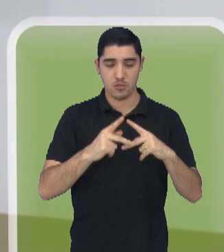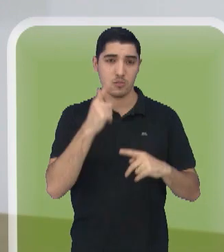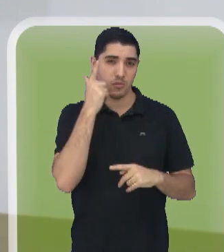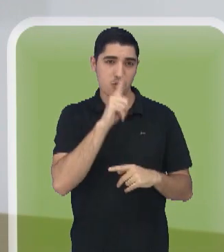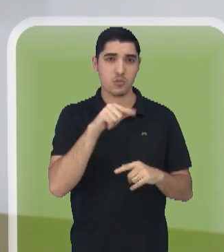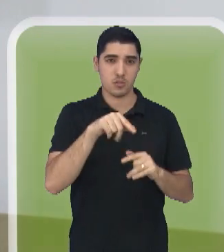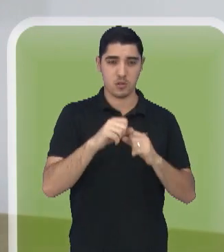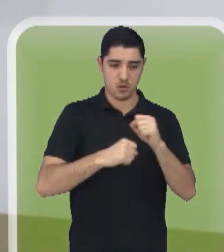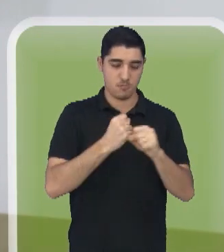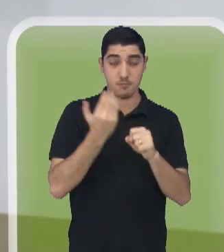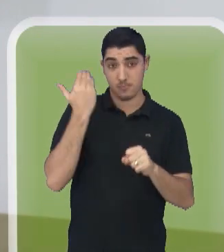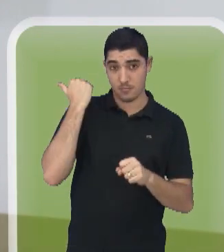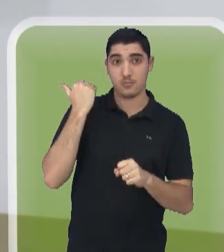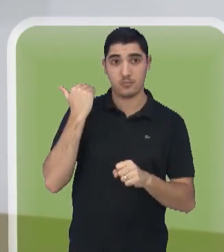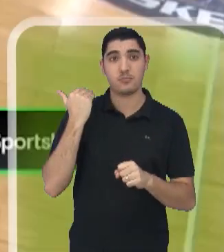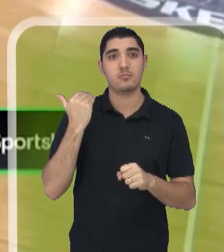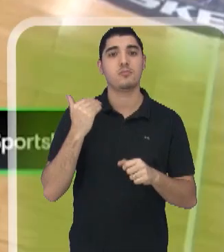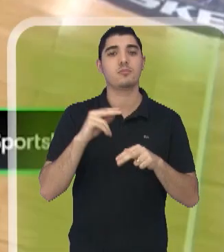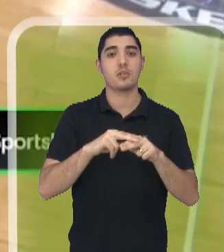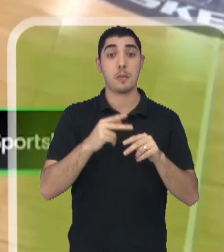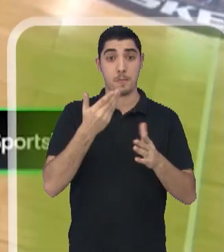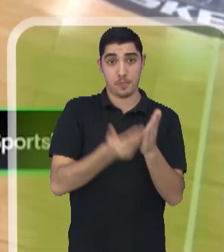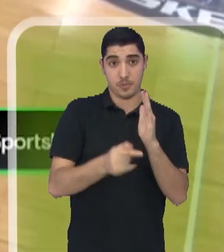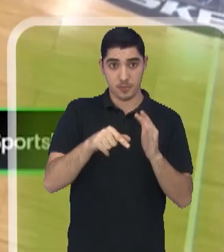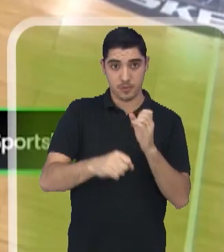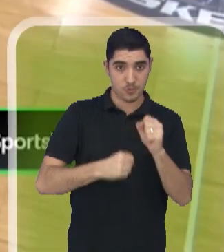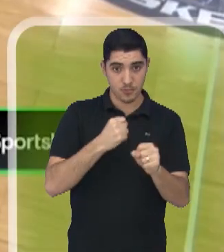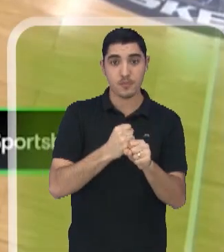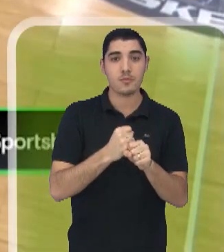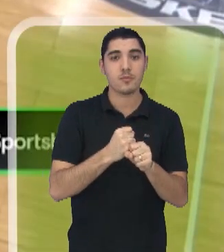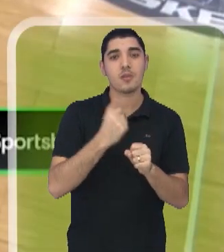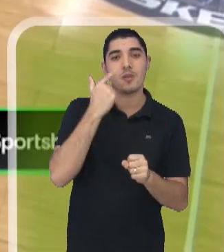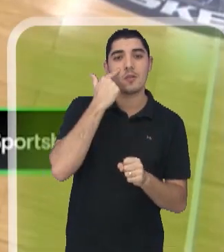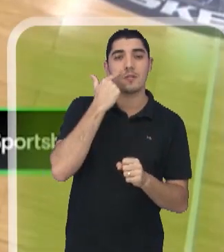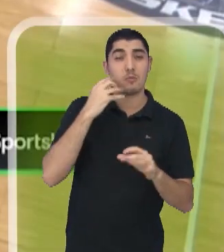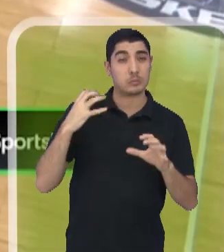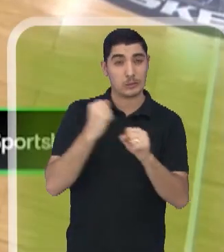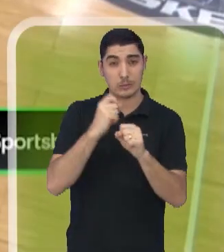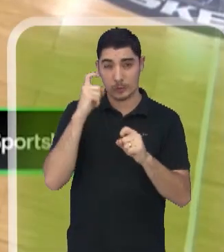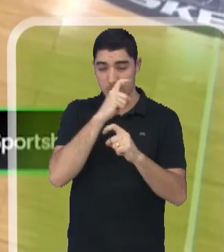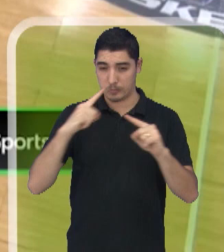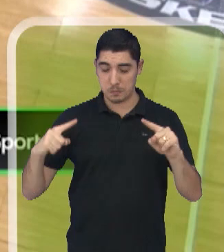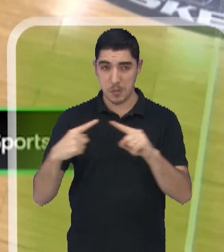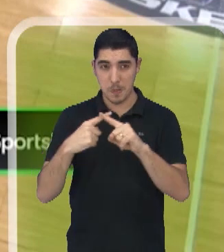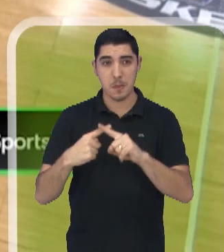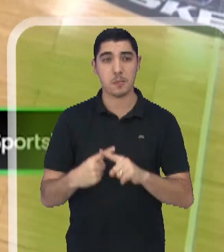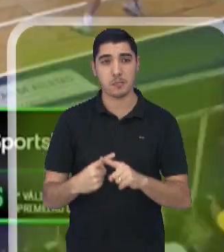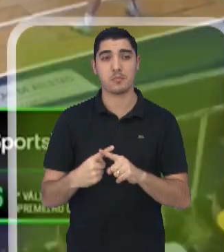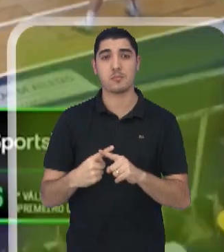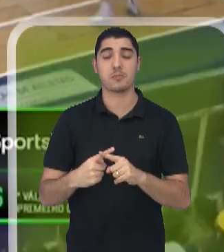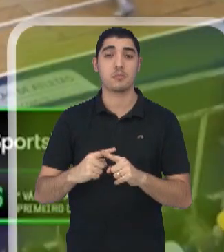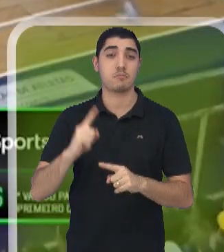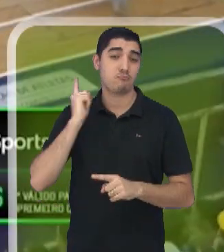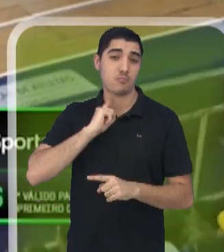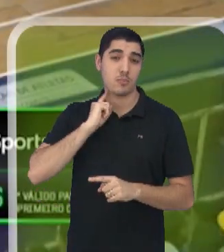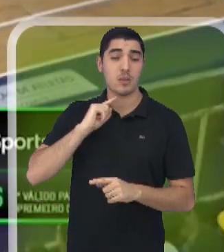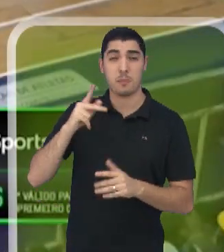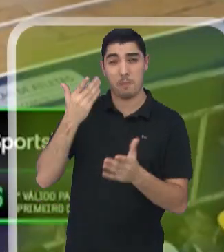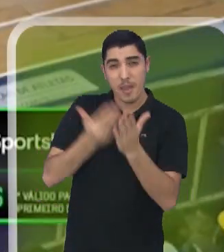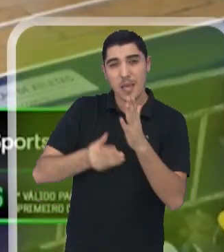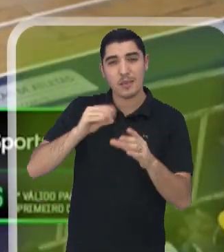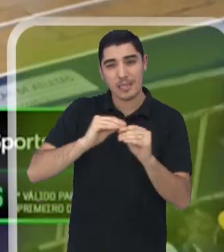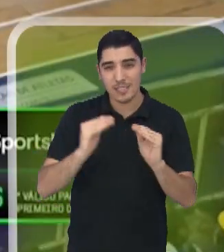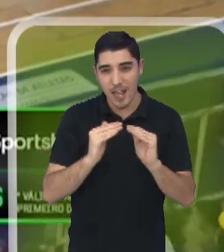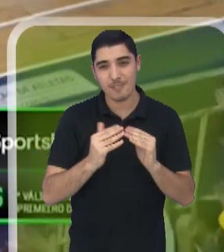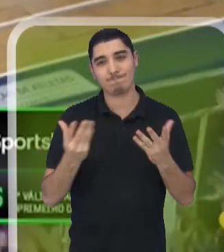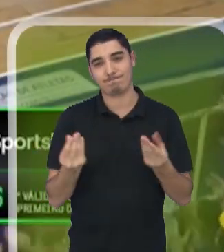do ano passado, não tinha perdido esse ano, e mostrou essa evolução num jogo duro contra Minas. Foi em casa, uma derrota em casa,